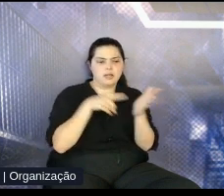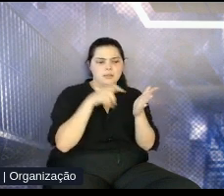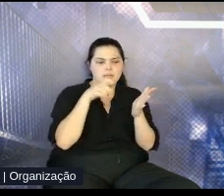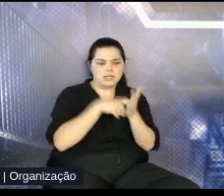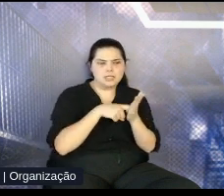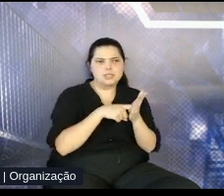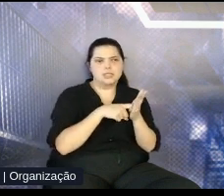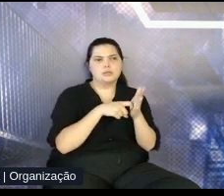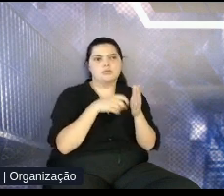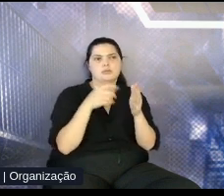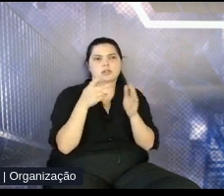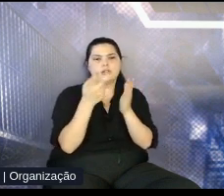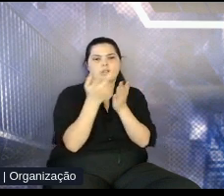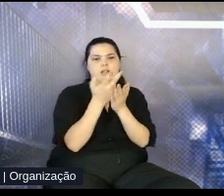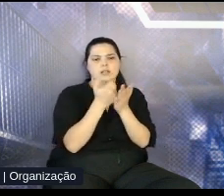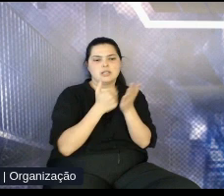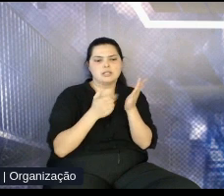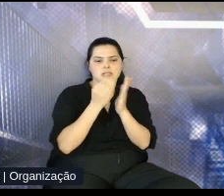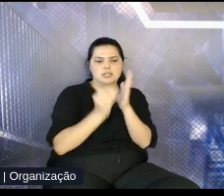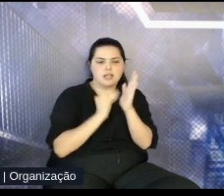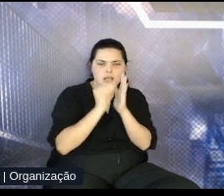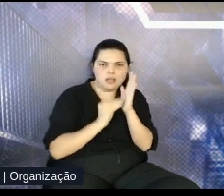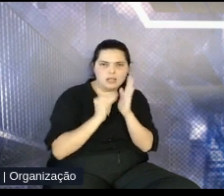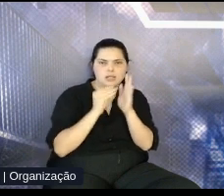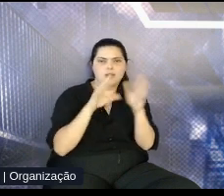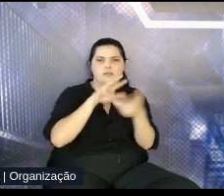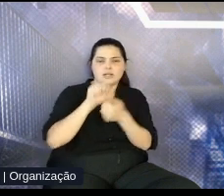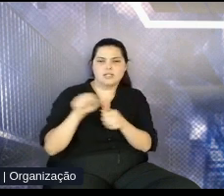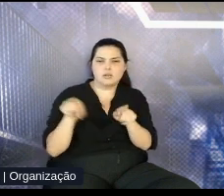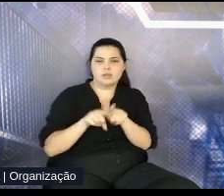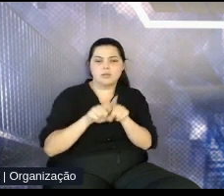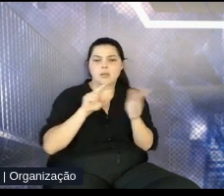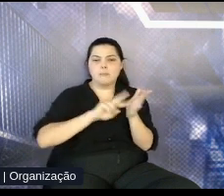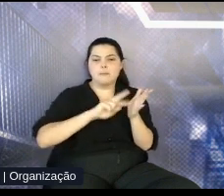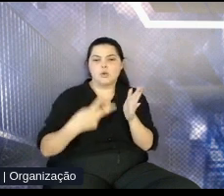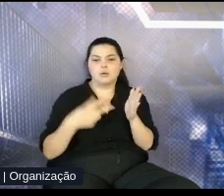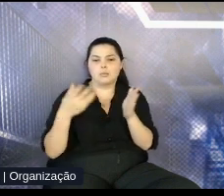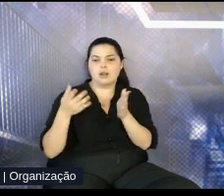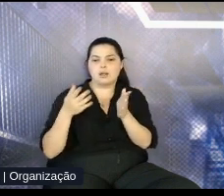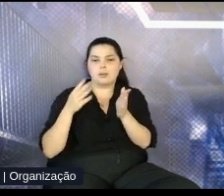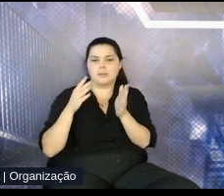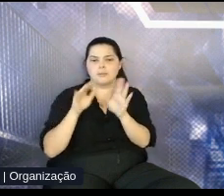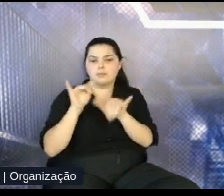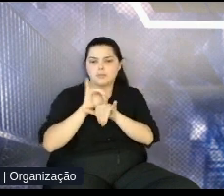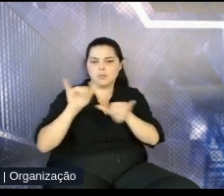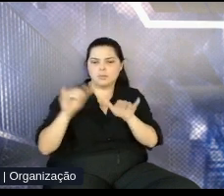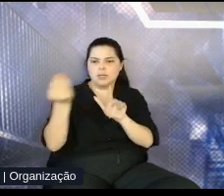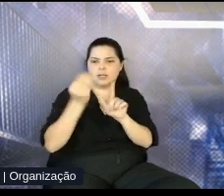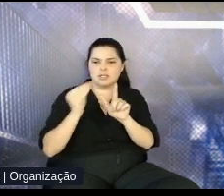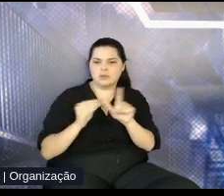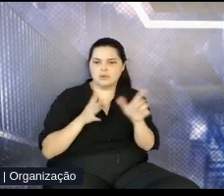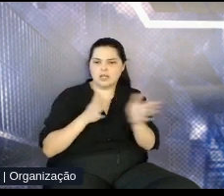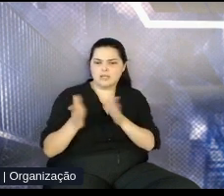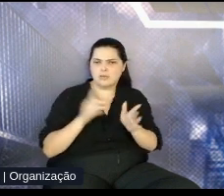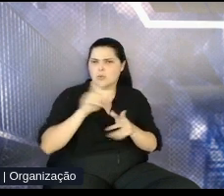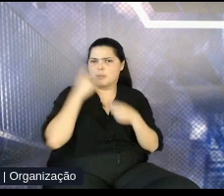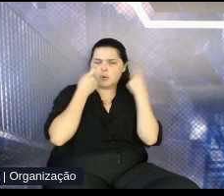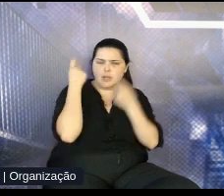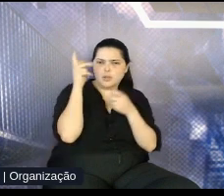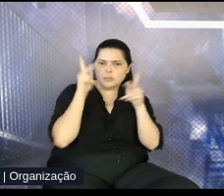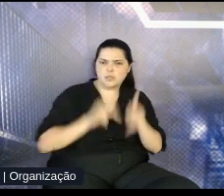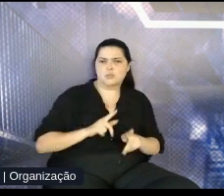universal, que essa aplicação se diz uma aplicação acessível, eu não estou preocupado com uma pessoa que não tem